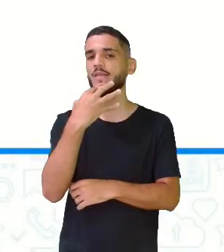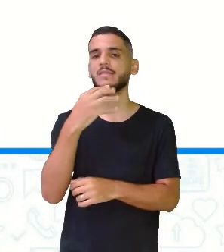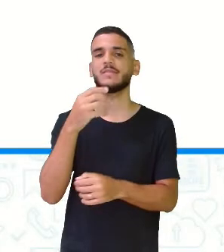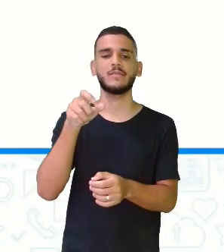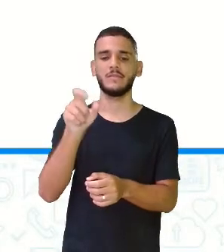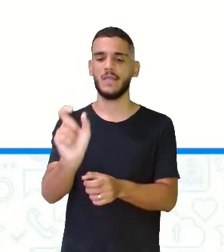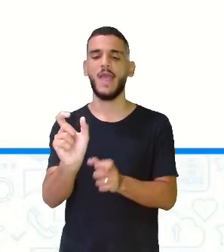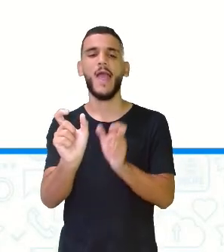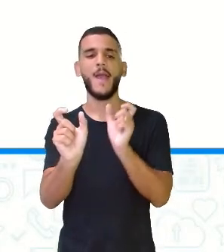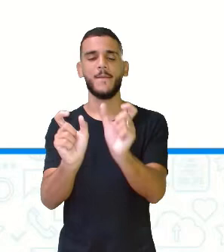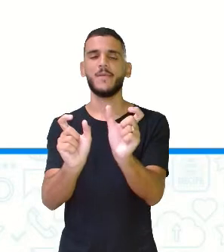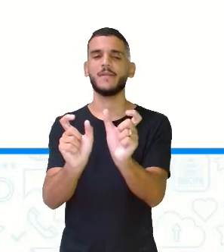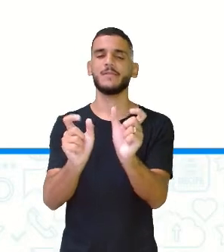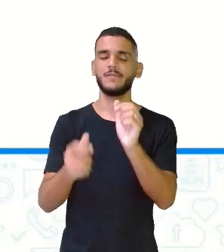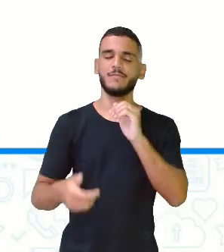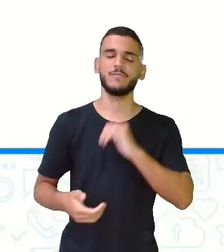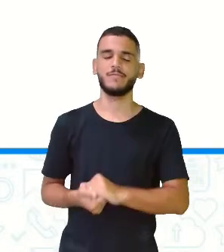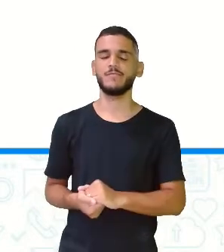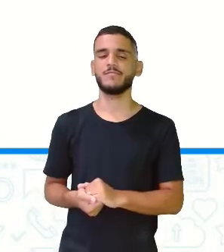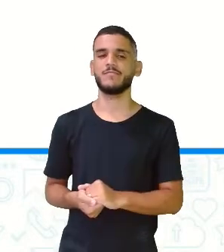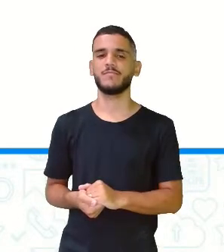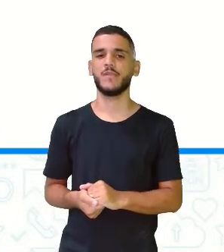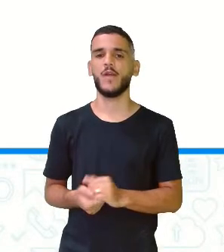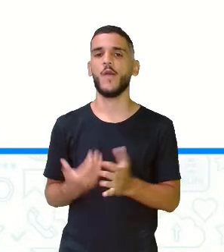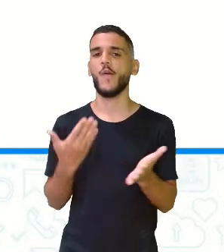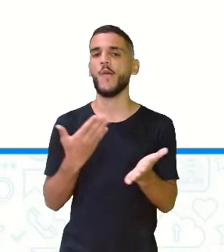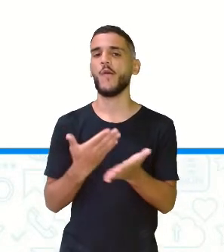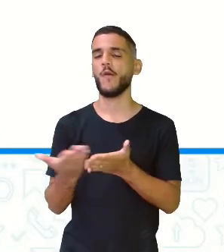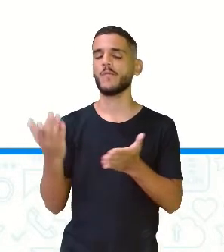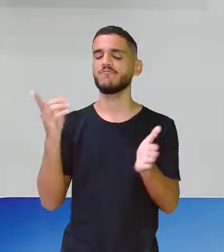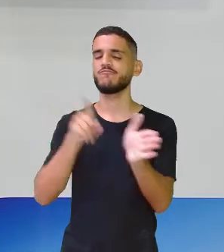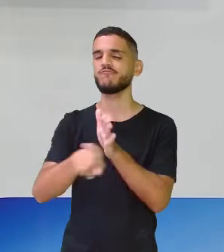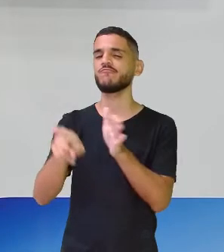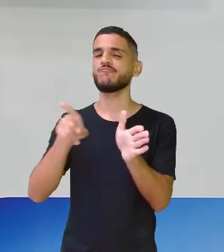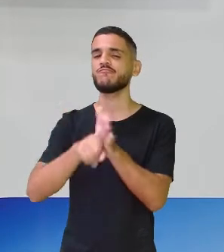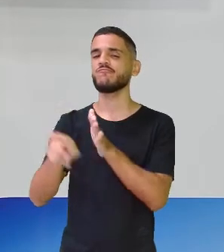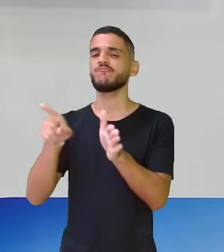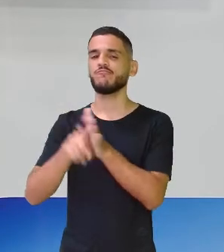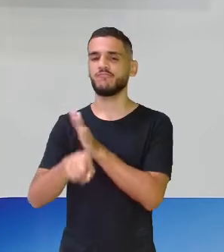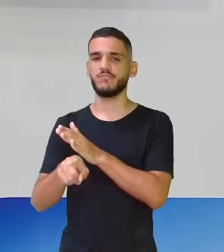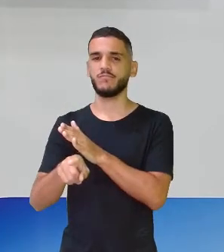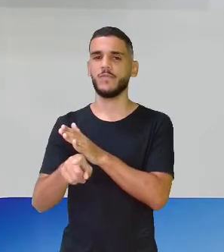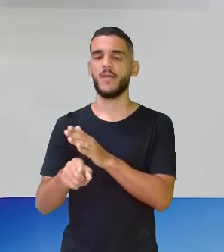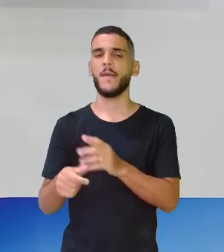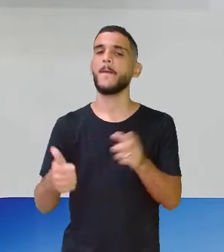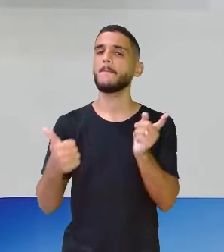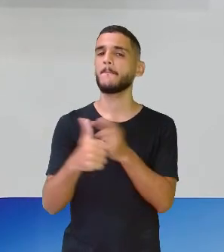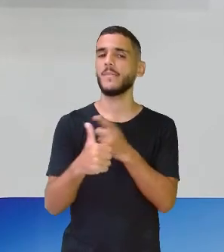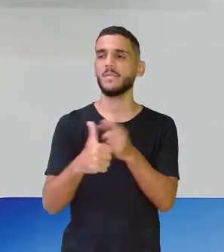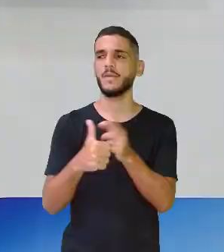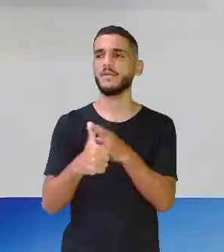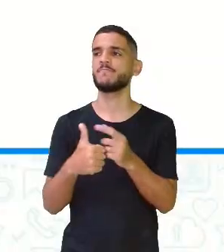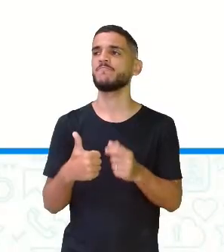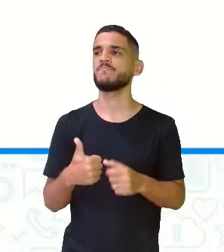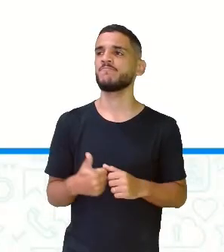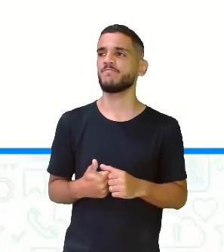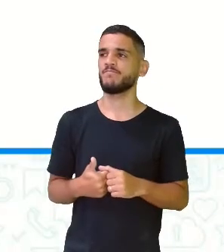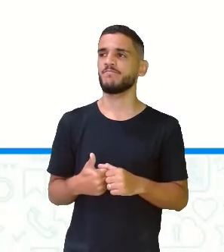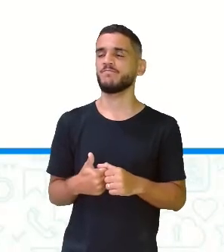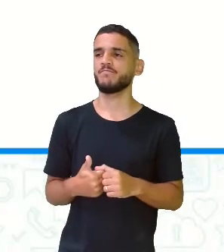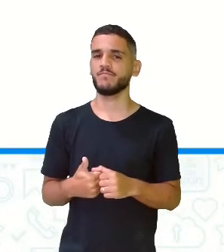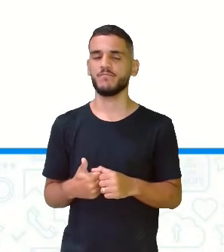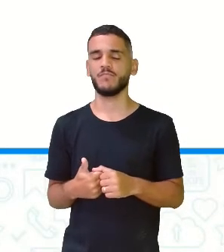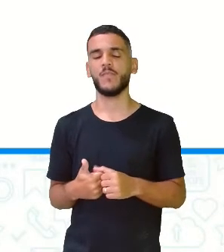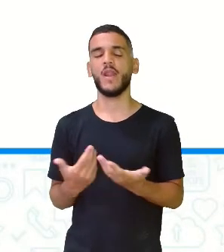texto começando fazendo algumas perguntas, alguns questionamentos. E o primeiro é, todo livro